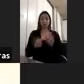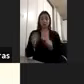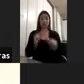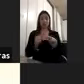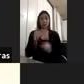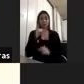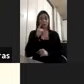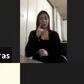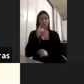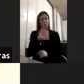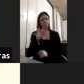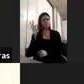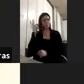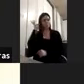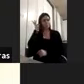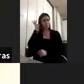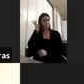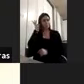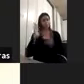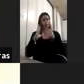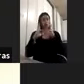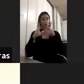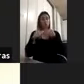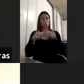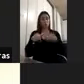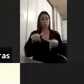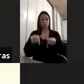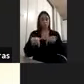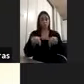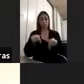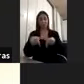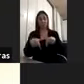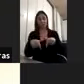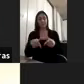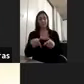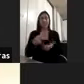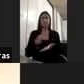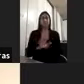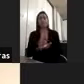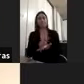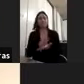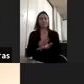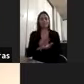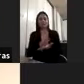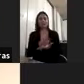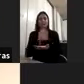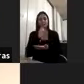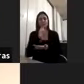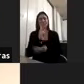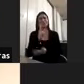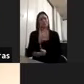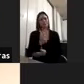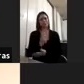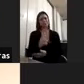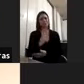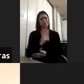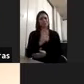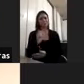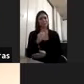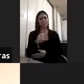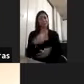que, de repente, ainda está meio balanceado. A gente sabe que é muito pouco, mas tem. Para eles lembrar que quando nós